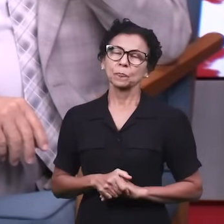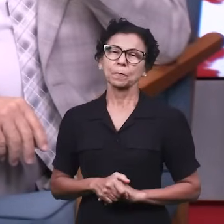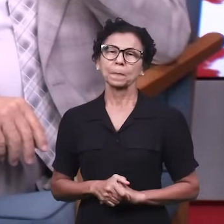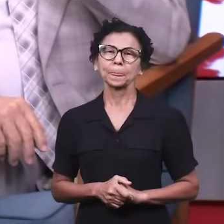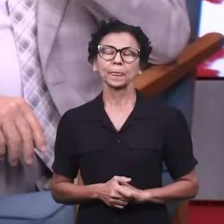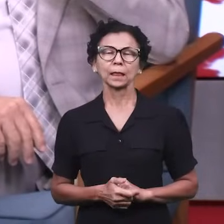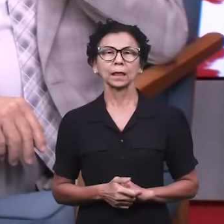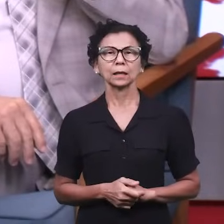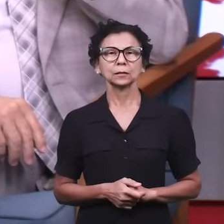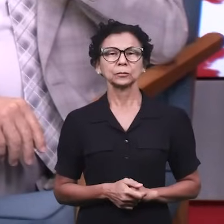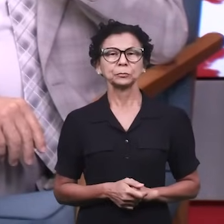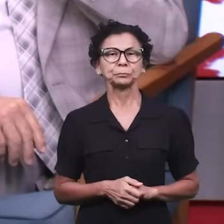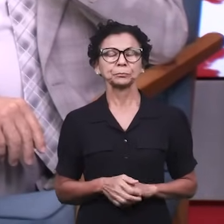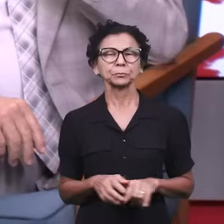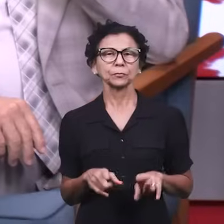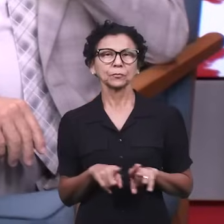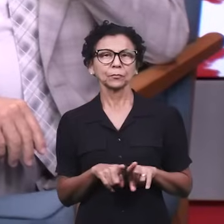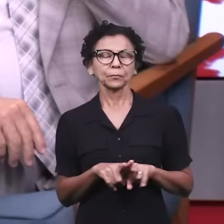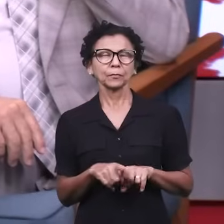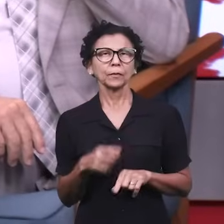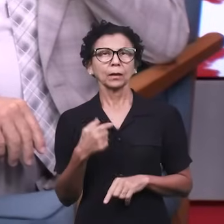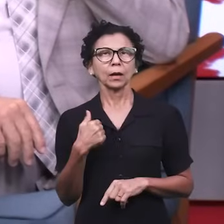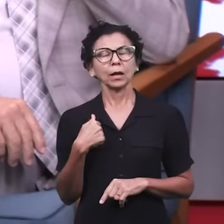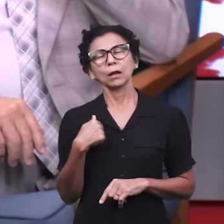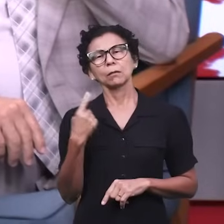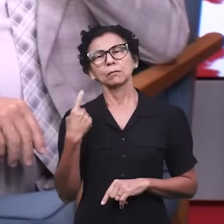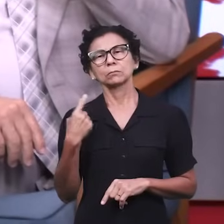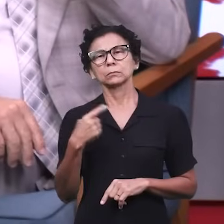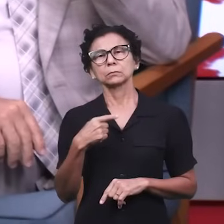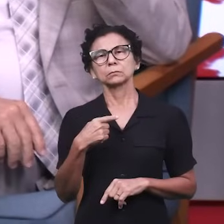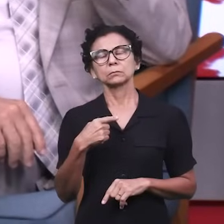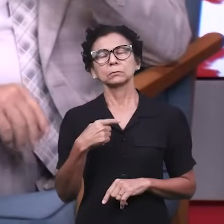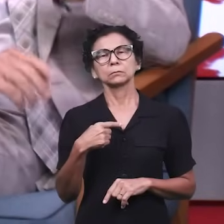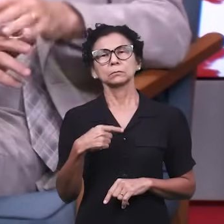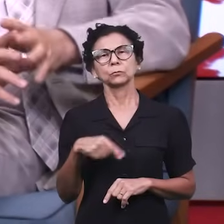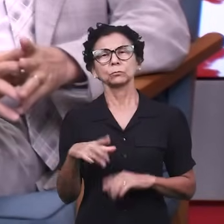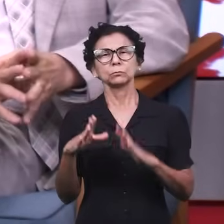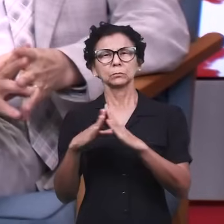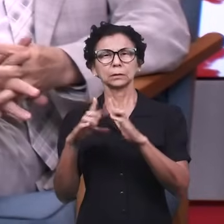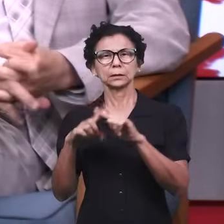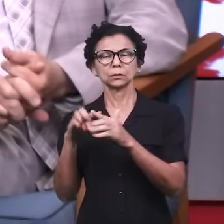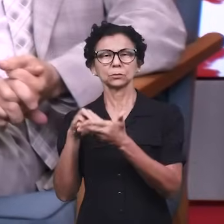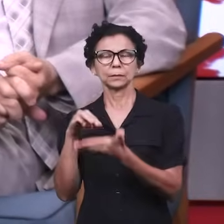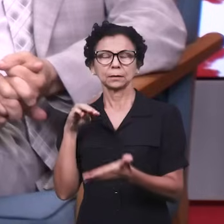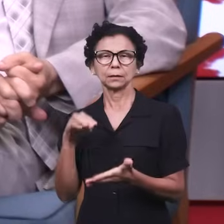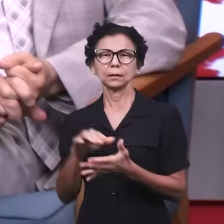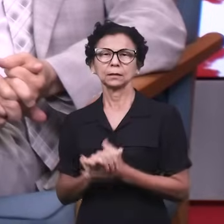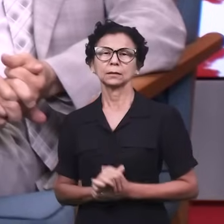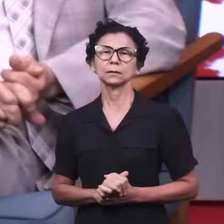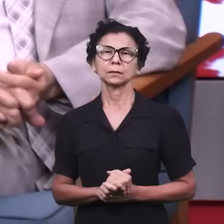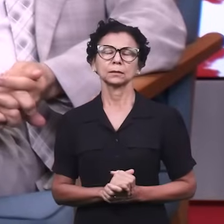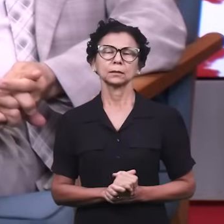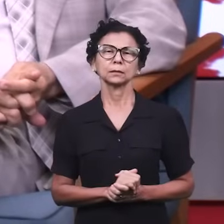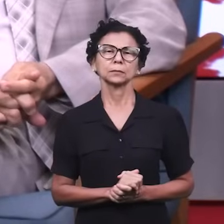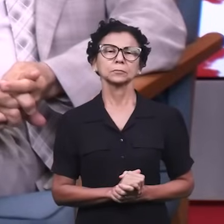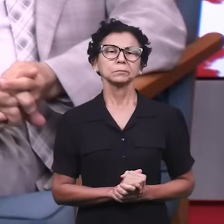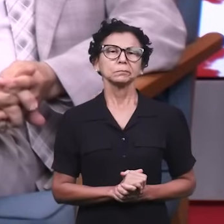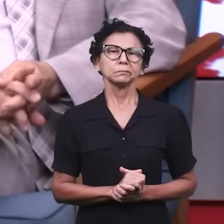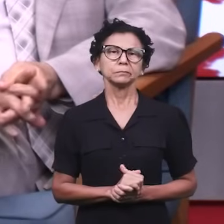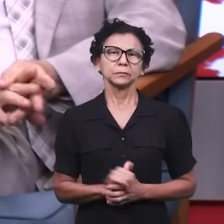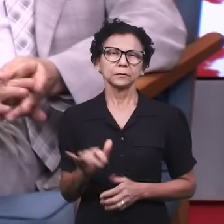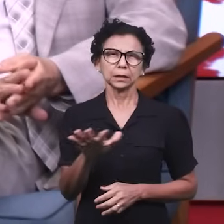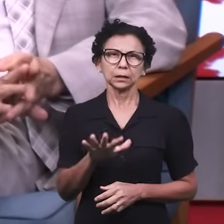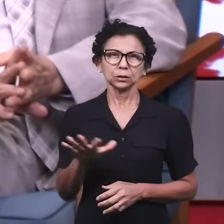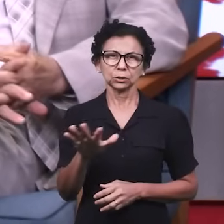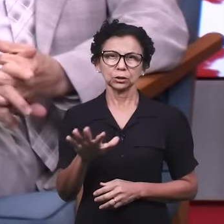novamente, eu estava na igreja de Praia da Costa 4, aquela ali perto, eu era pastor ali,